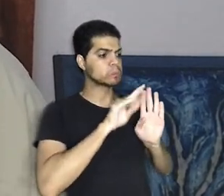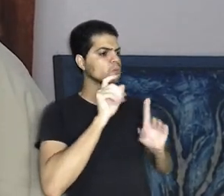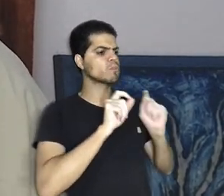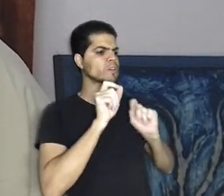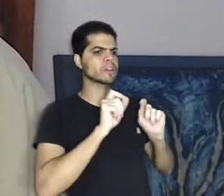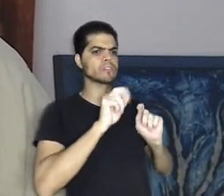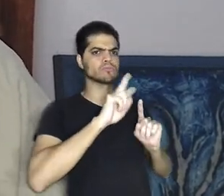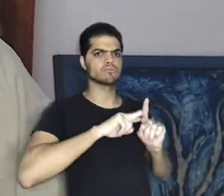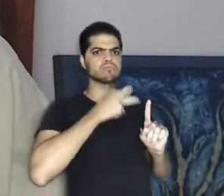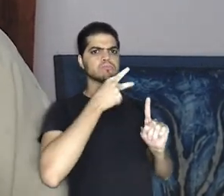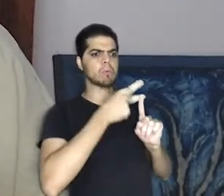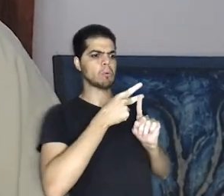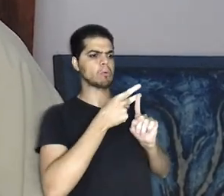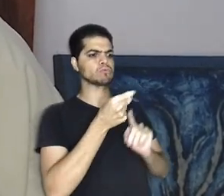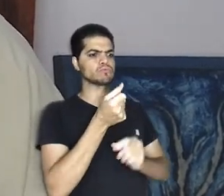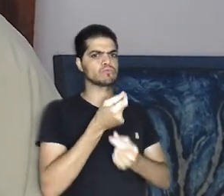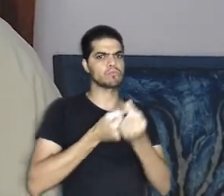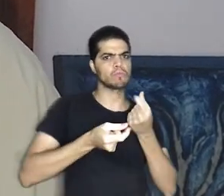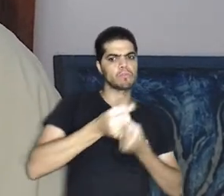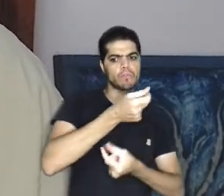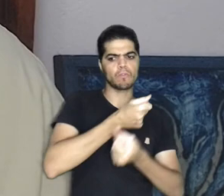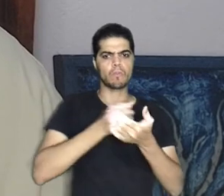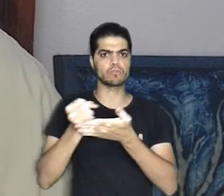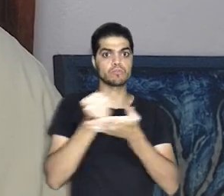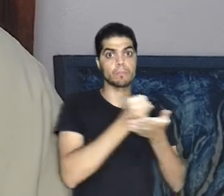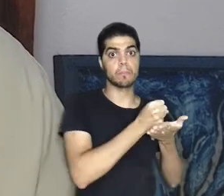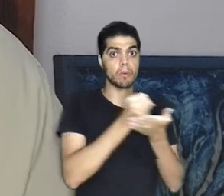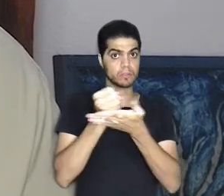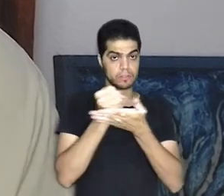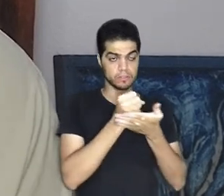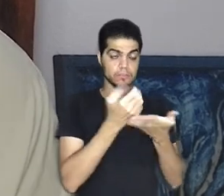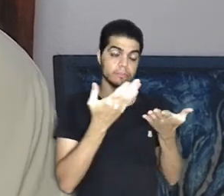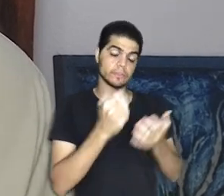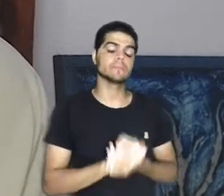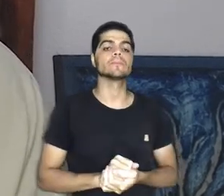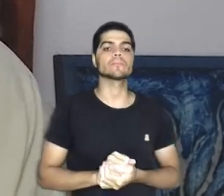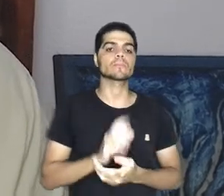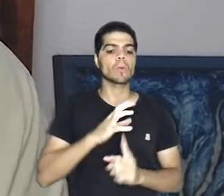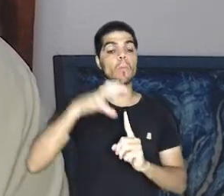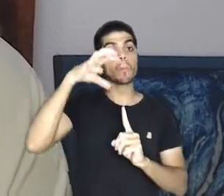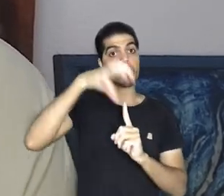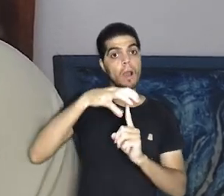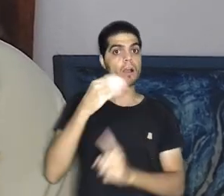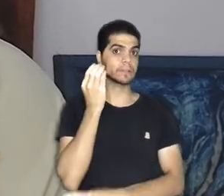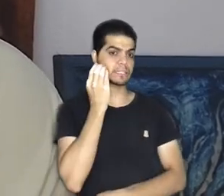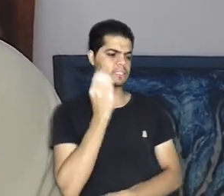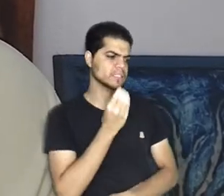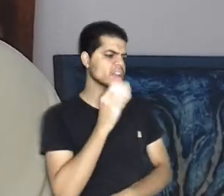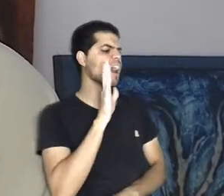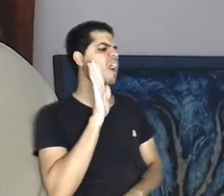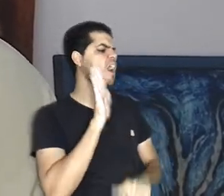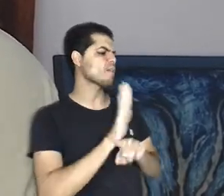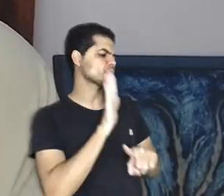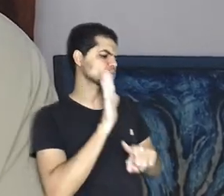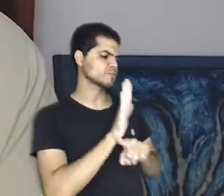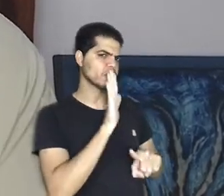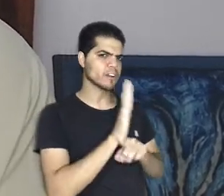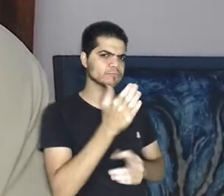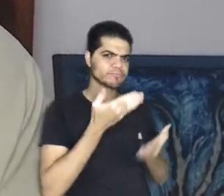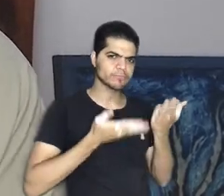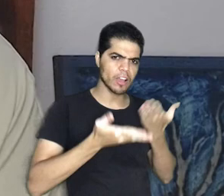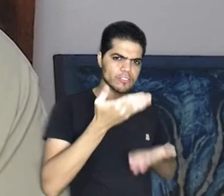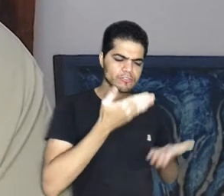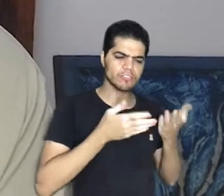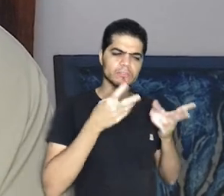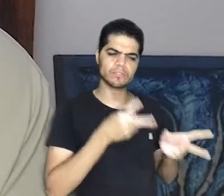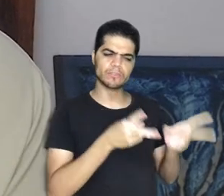importação, né? E o próprio imperador, Dom Pedro I, irá interceder por ele, tendo em